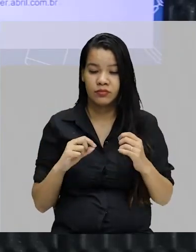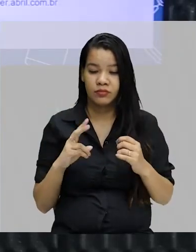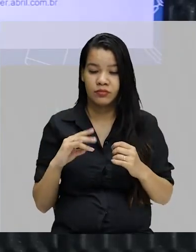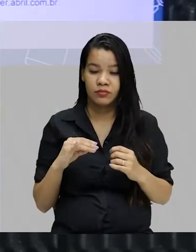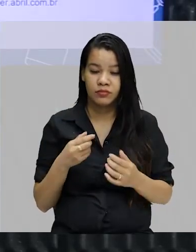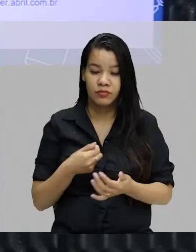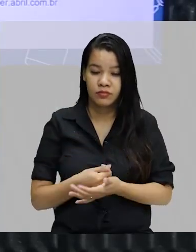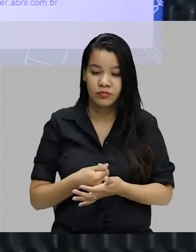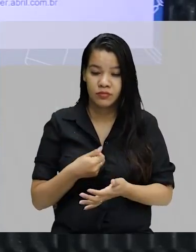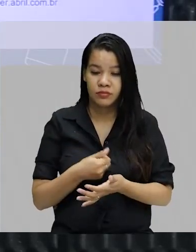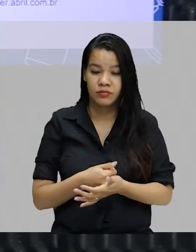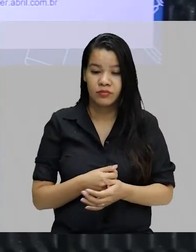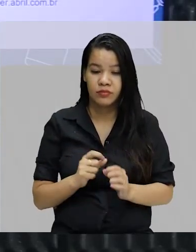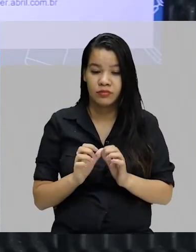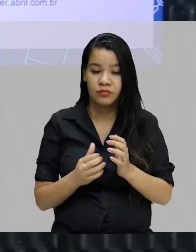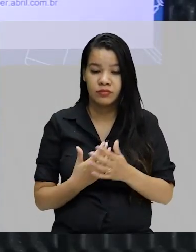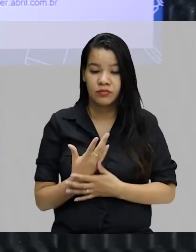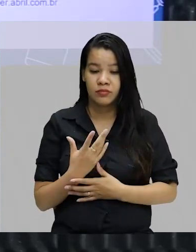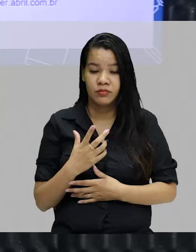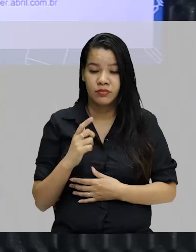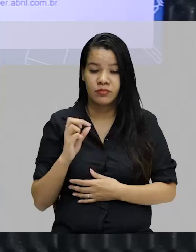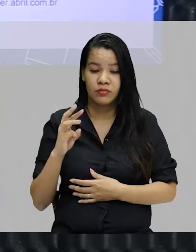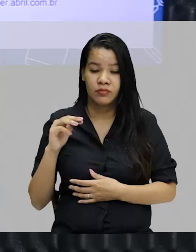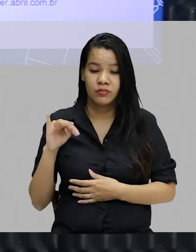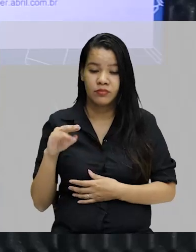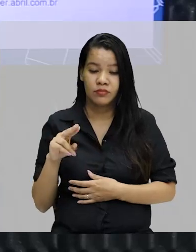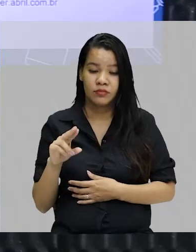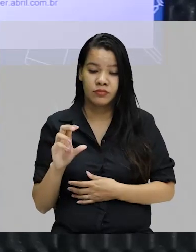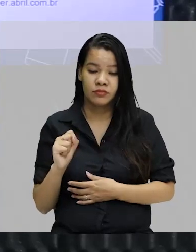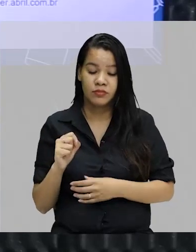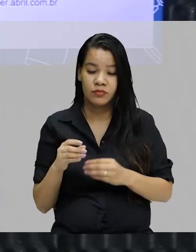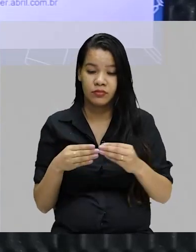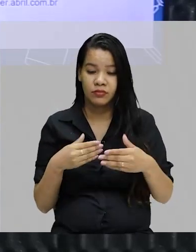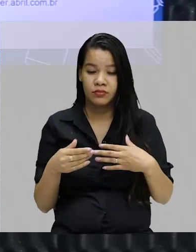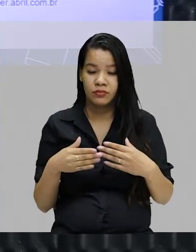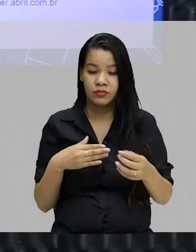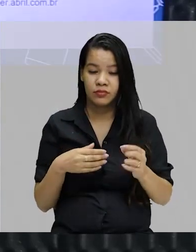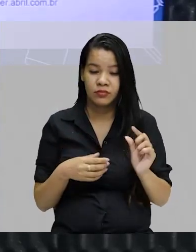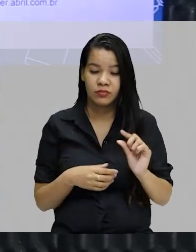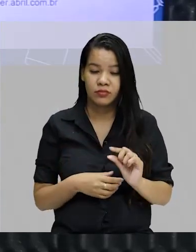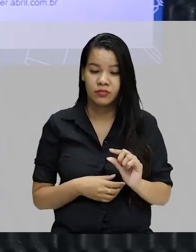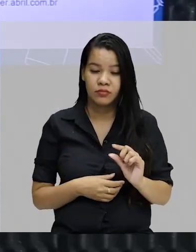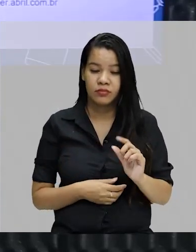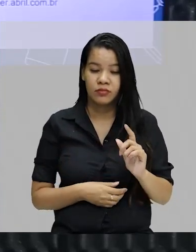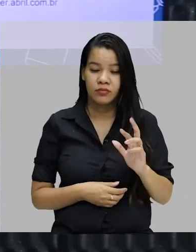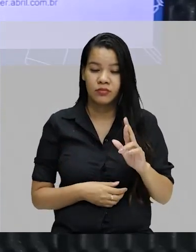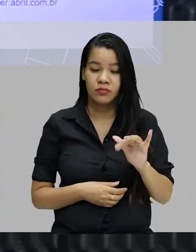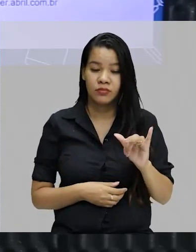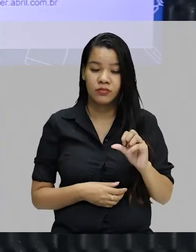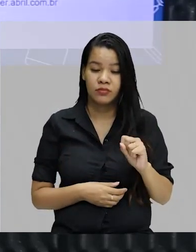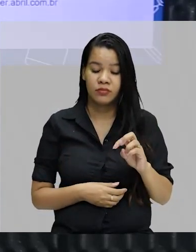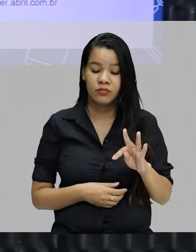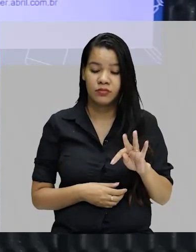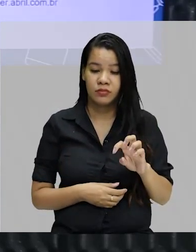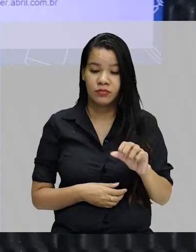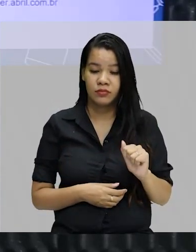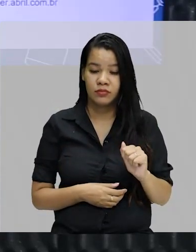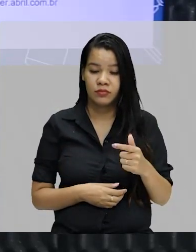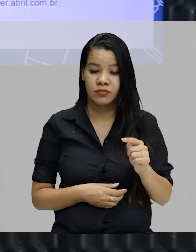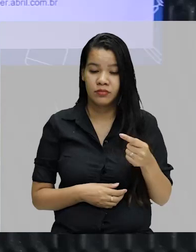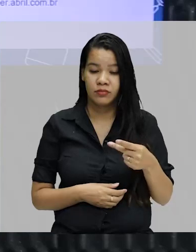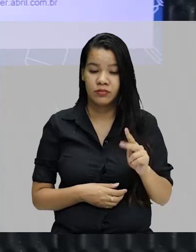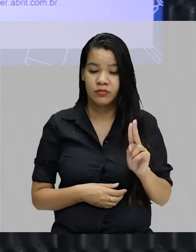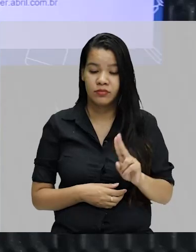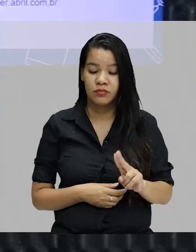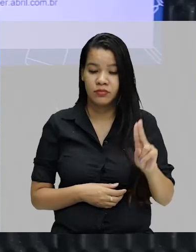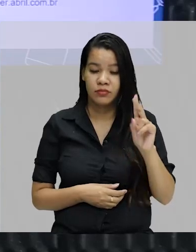cilindros, originando lâminas moles de pequena resistência e elasticidade. A utilização desse tipo de borracha